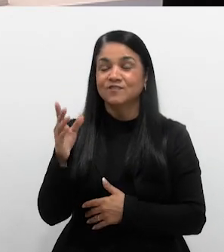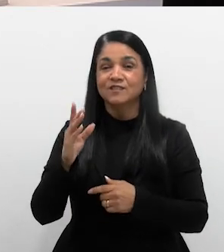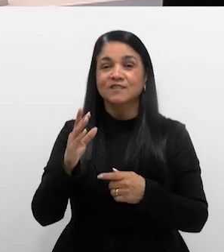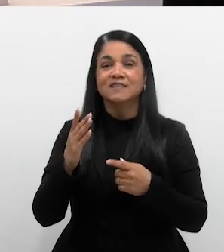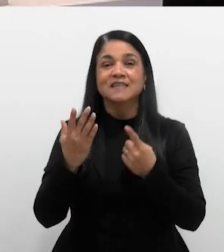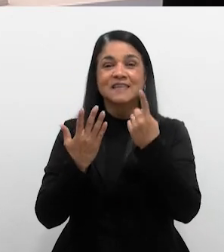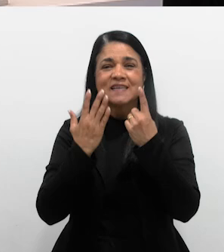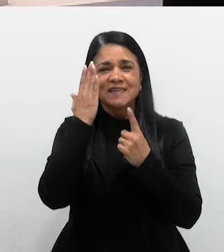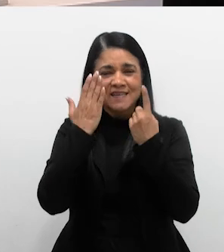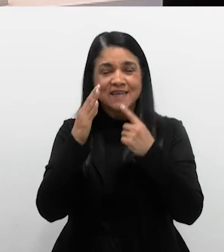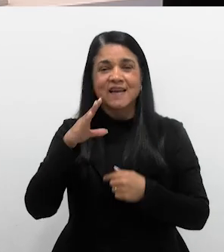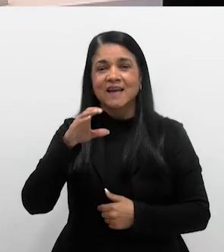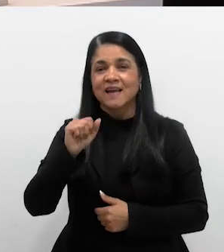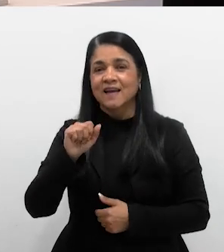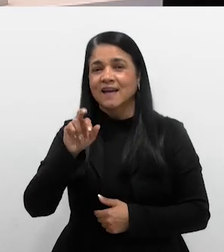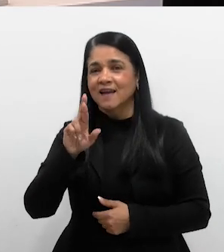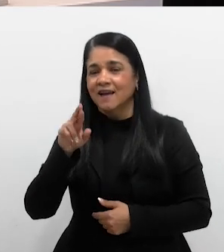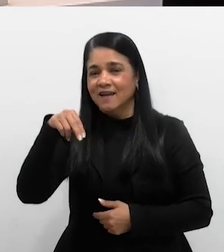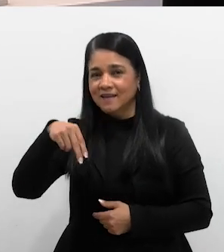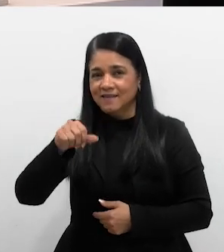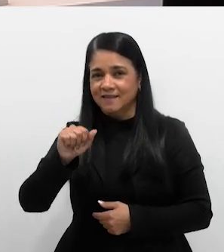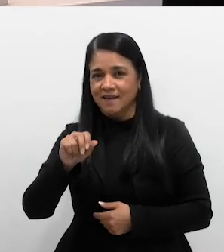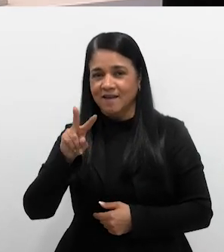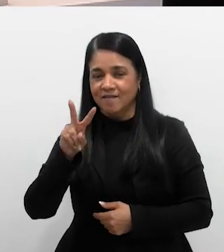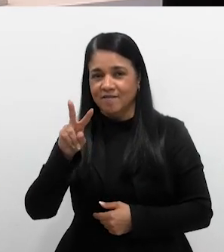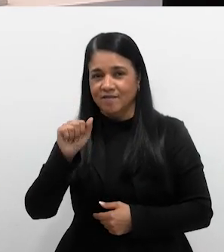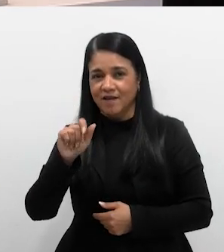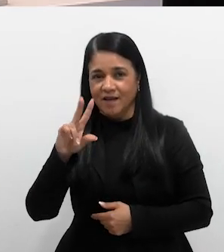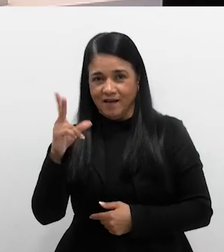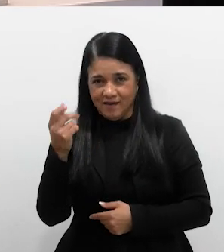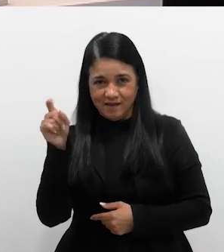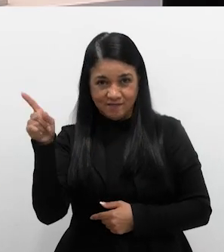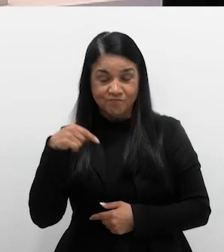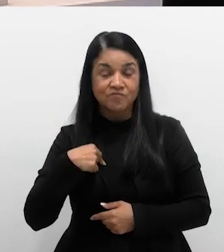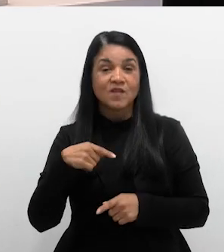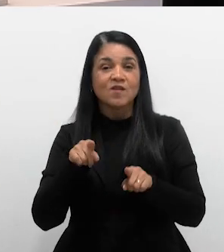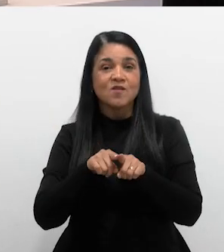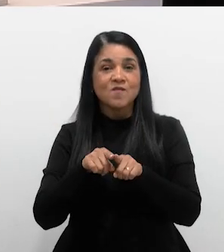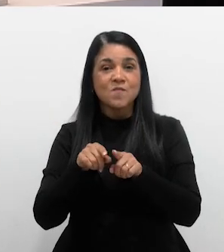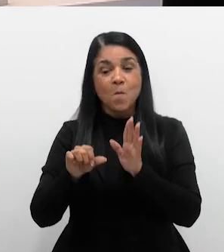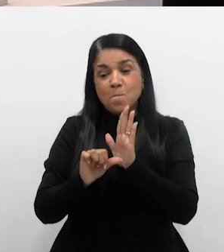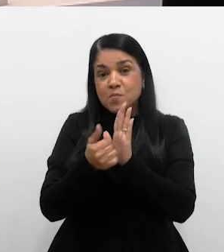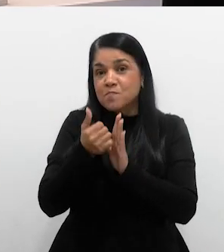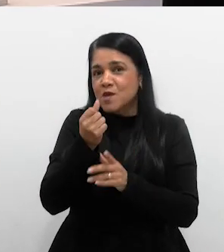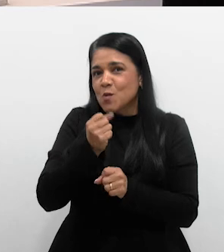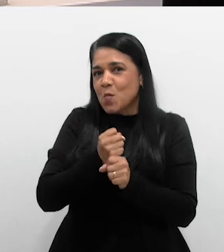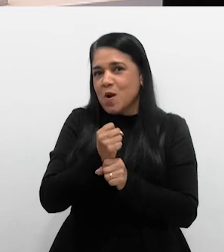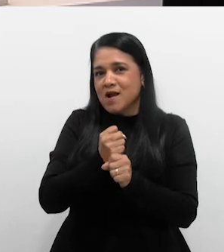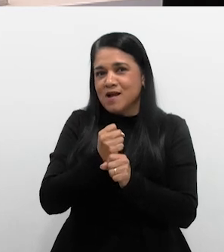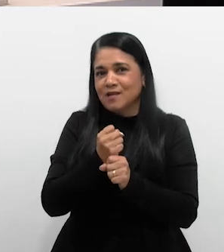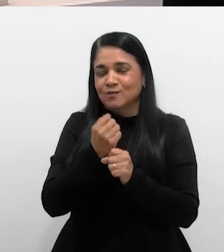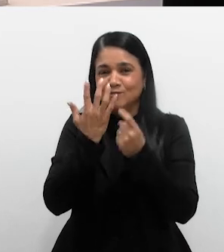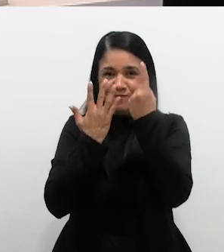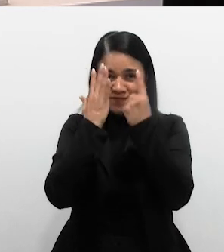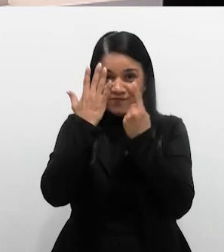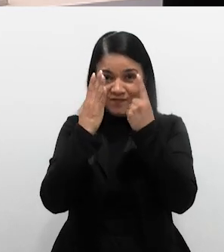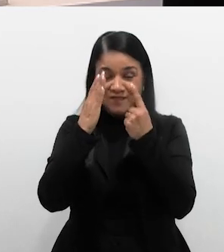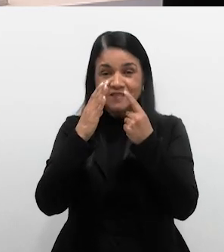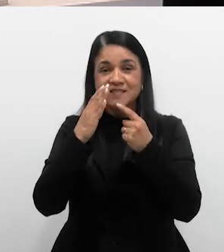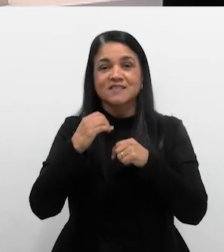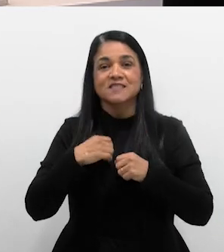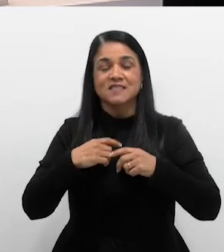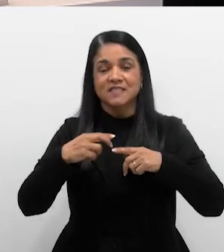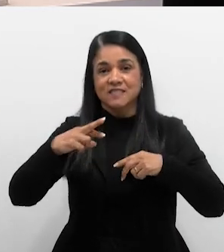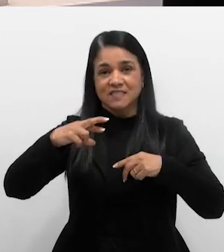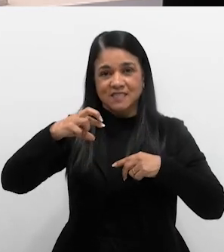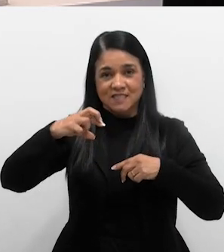Isso aí foi na Carnavalha, lembra? O evento Carnavalha que acontecia no Sul América. E aí era meu primeiro ano como carnavalesco da